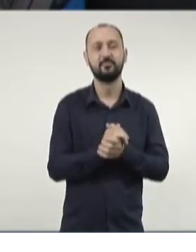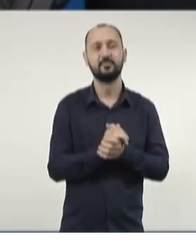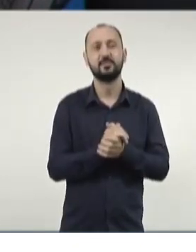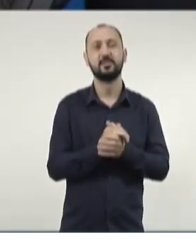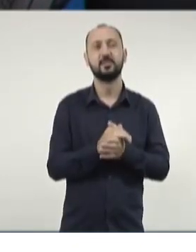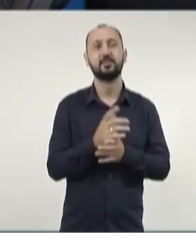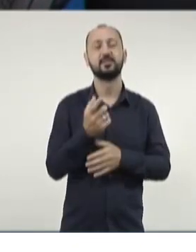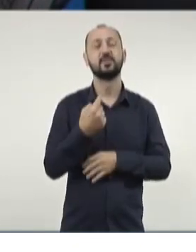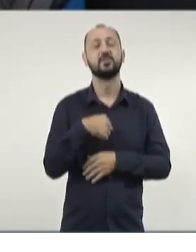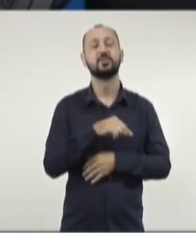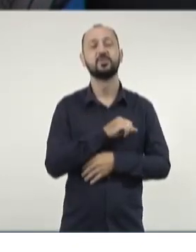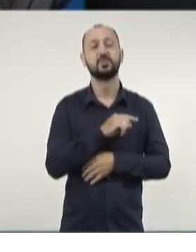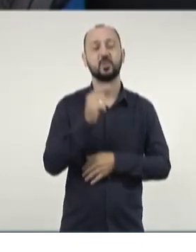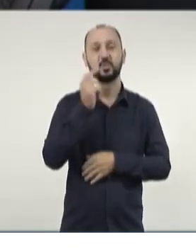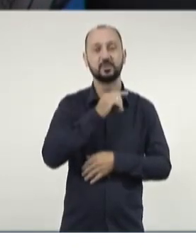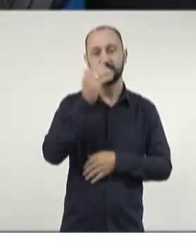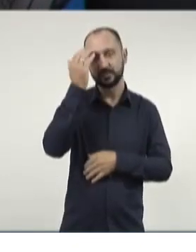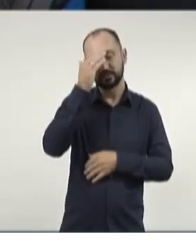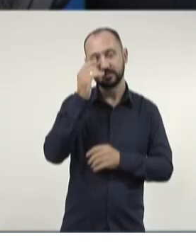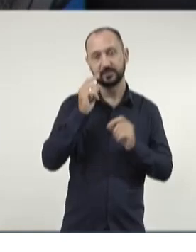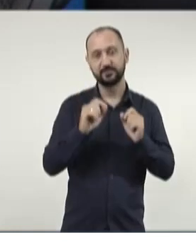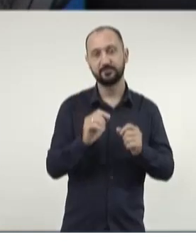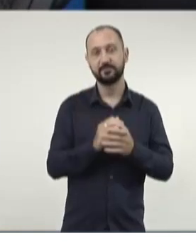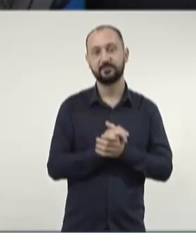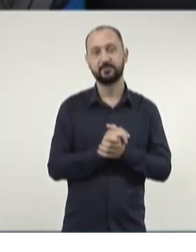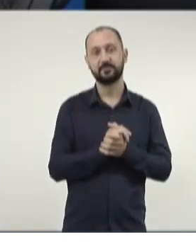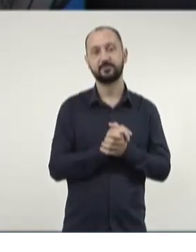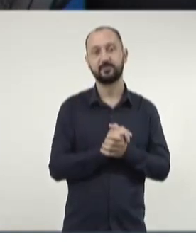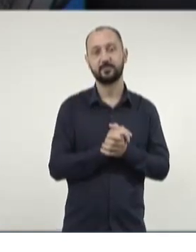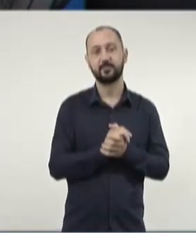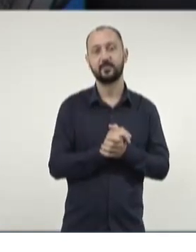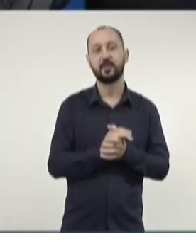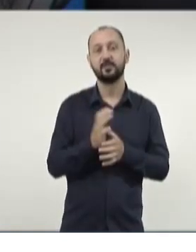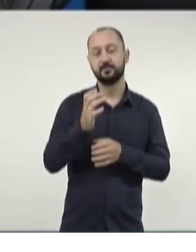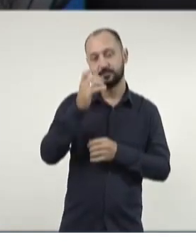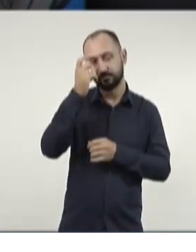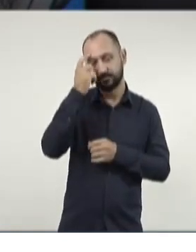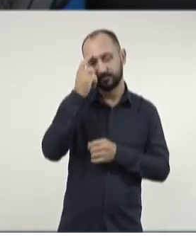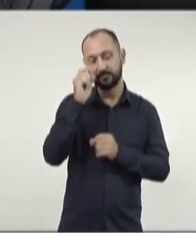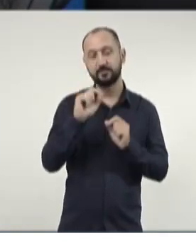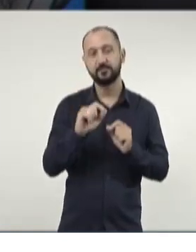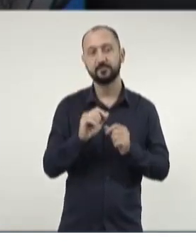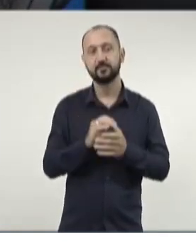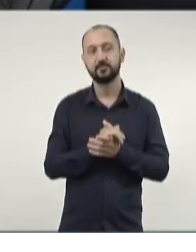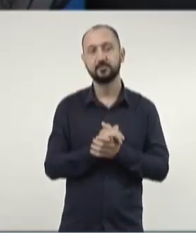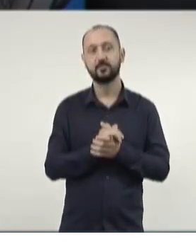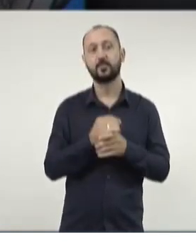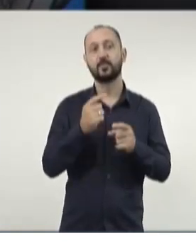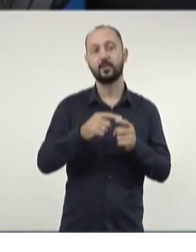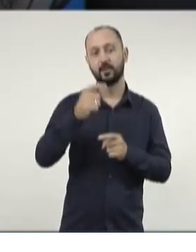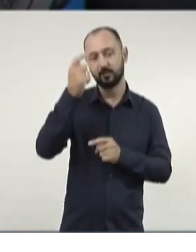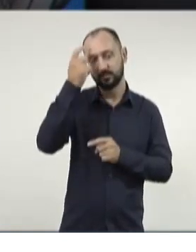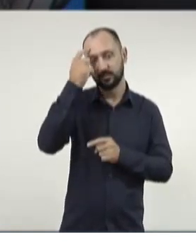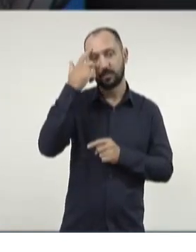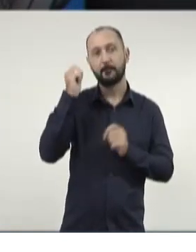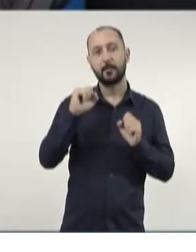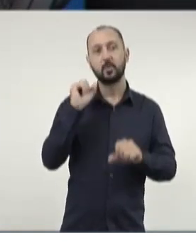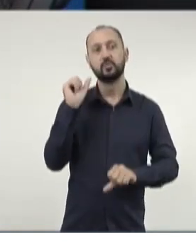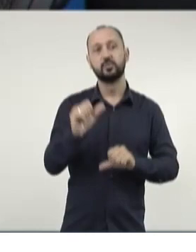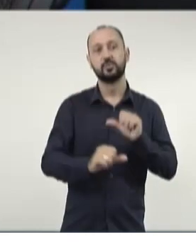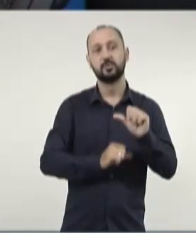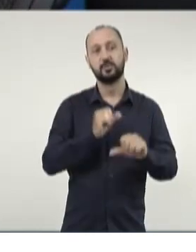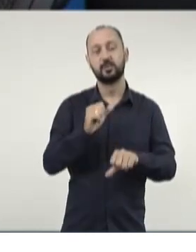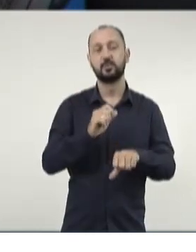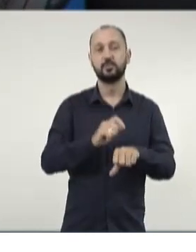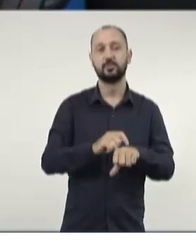gente poder entender e começar a pensar a partir disso, porque as ideias podem ser modificadas